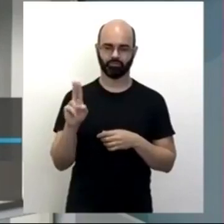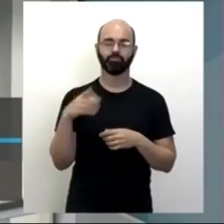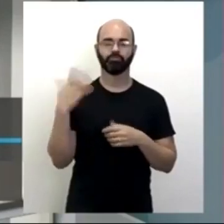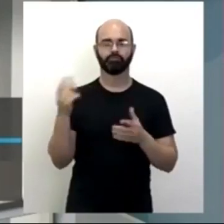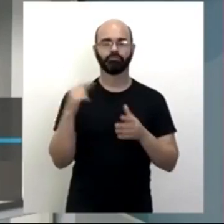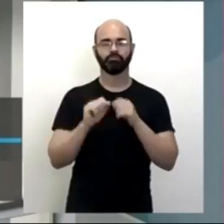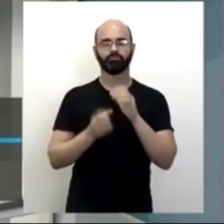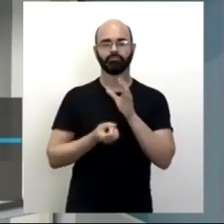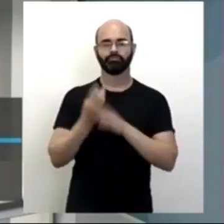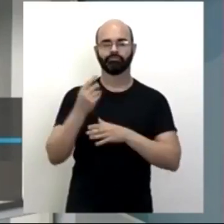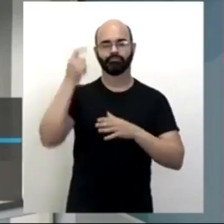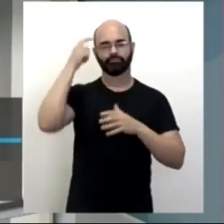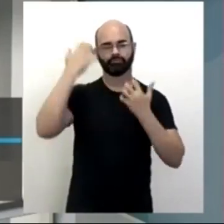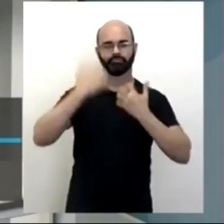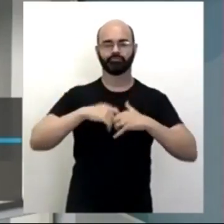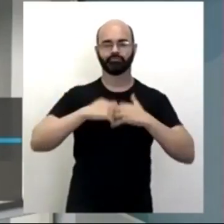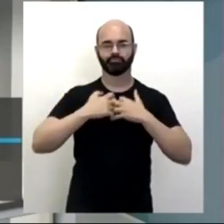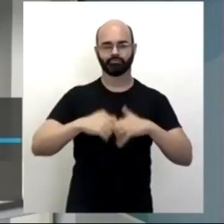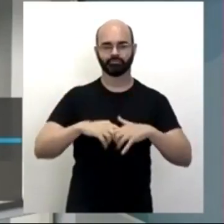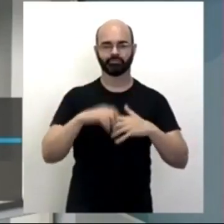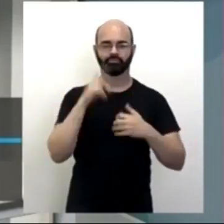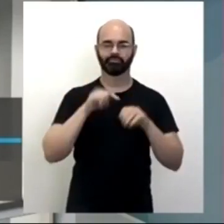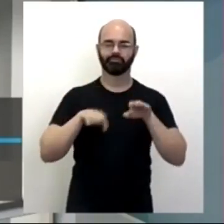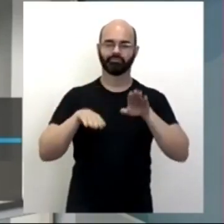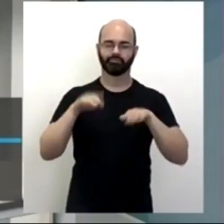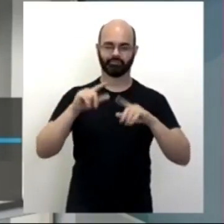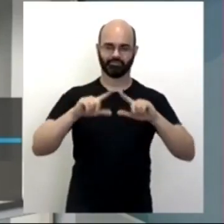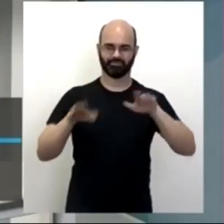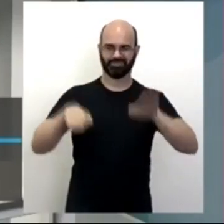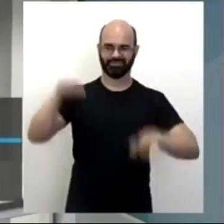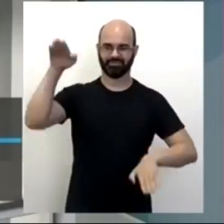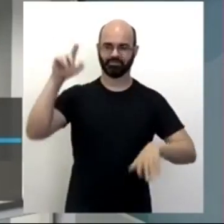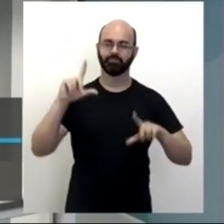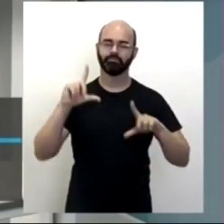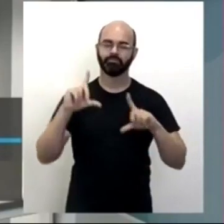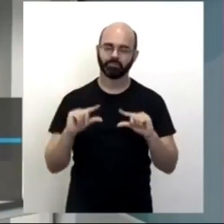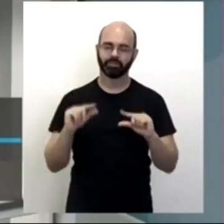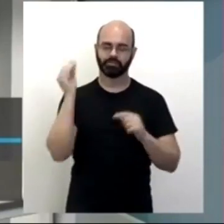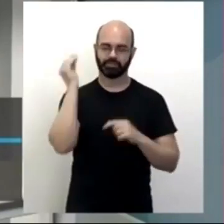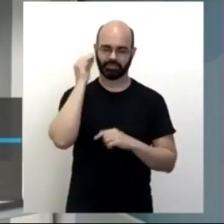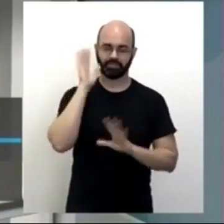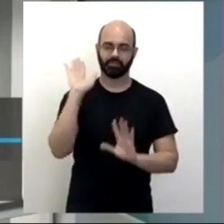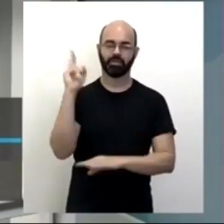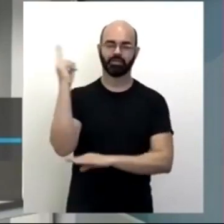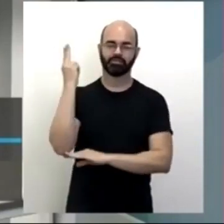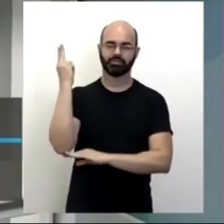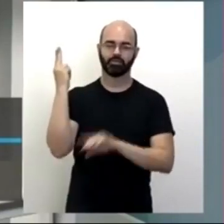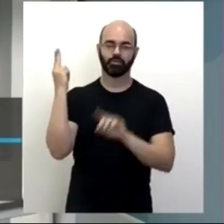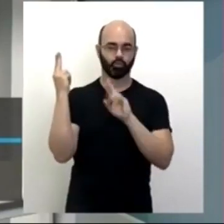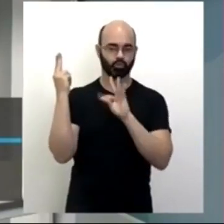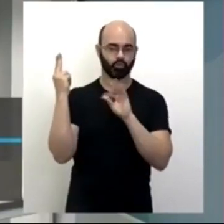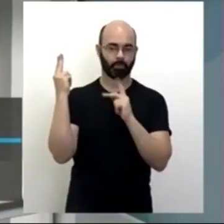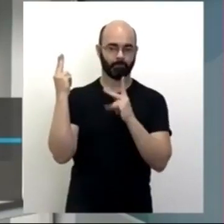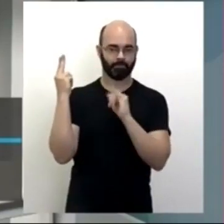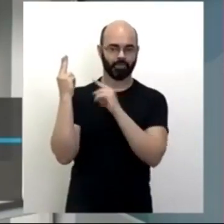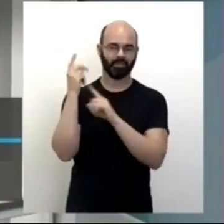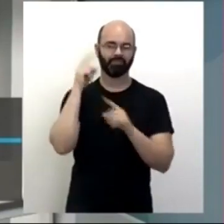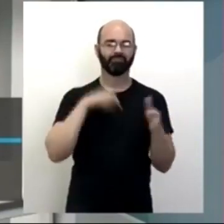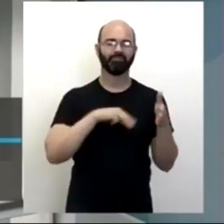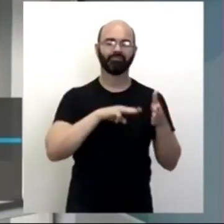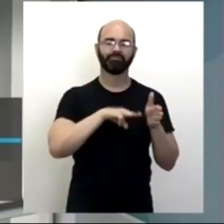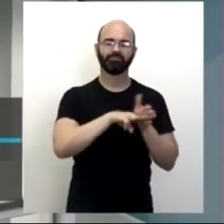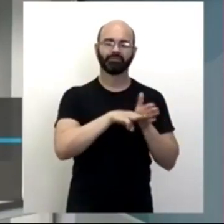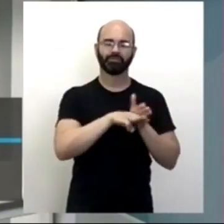de uma perspectiva da diminuição das desigualdades, essa utopia ela é entendida pela falta de uma metodologia para